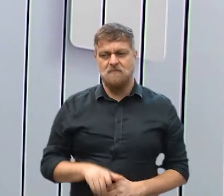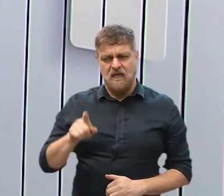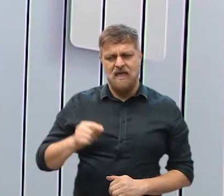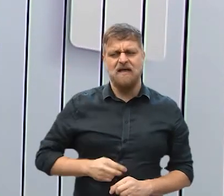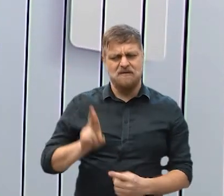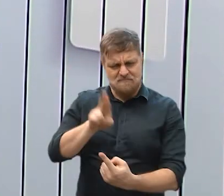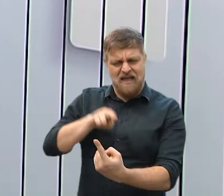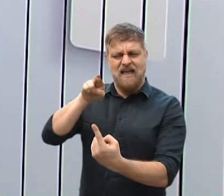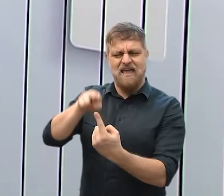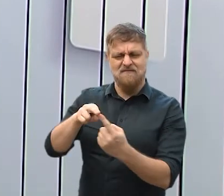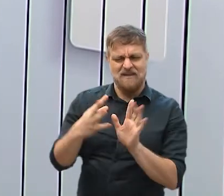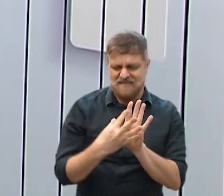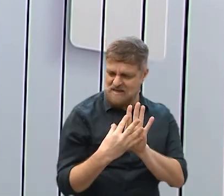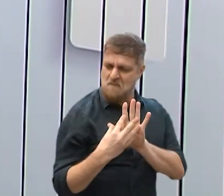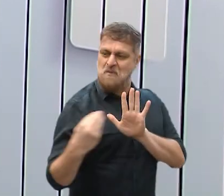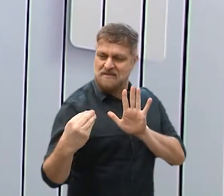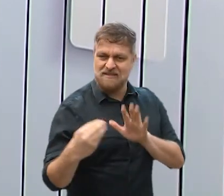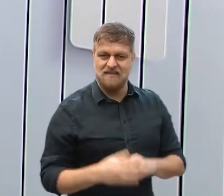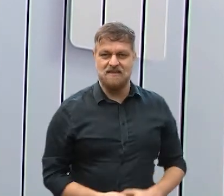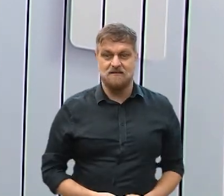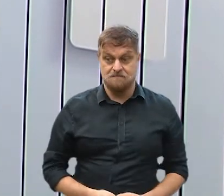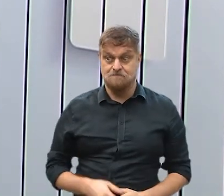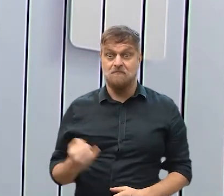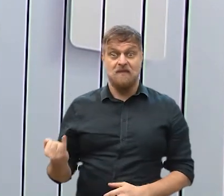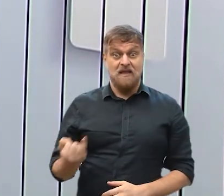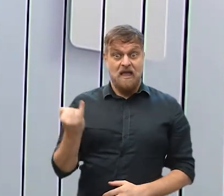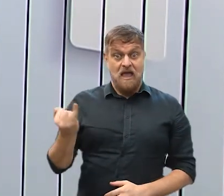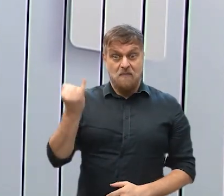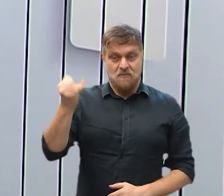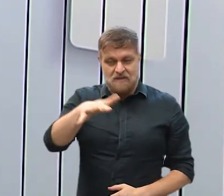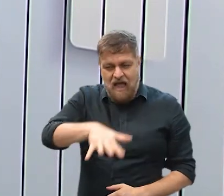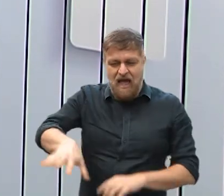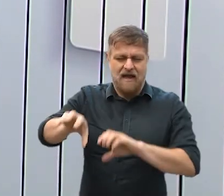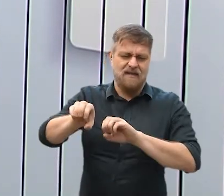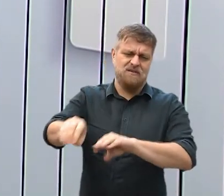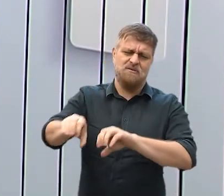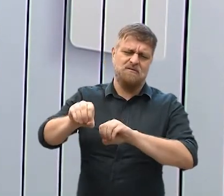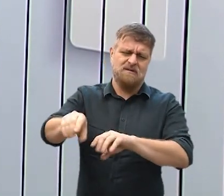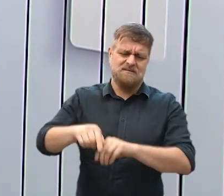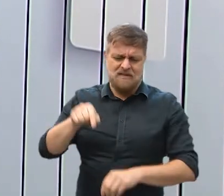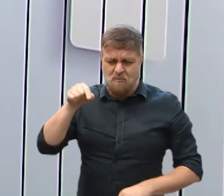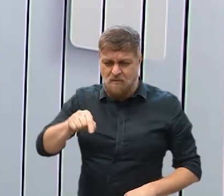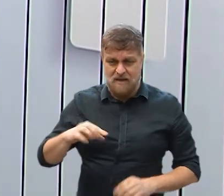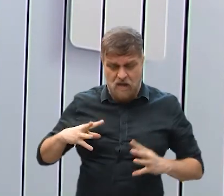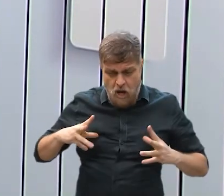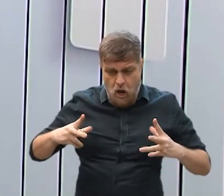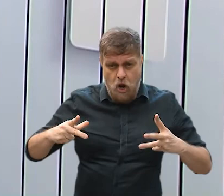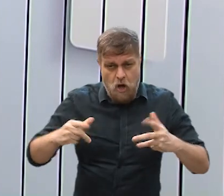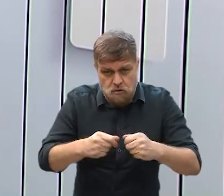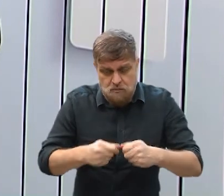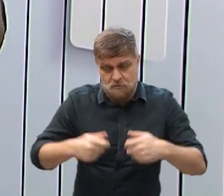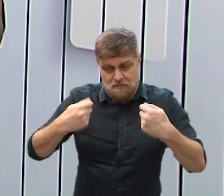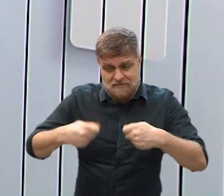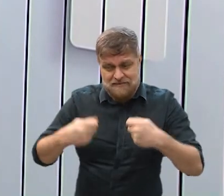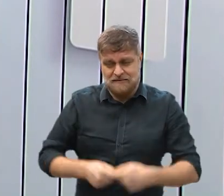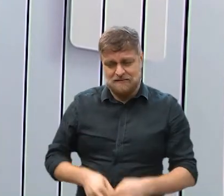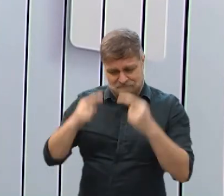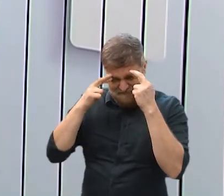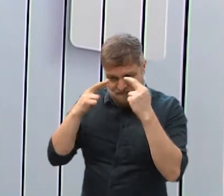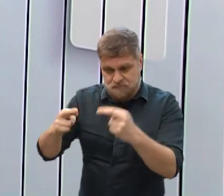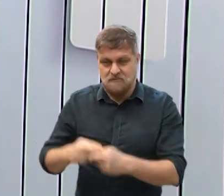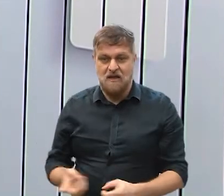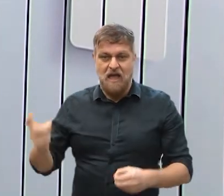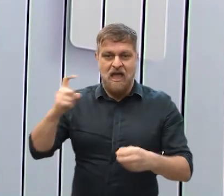exemplo interessante, super importante. A educação é algo é que todo mundo tem que levar muito